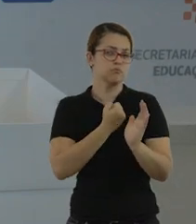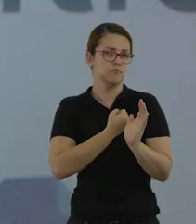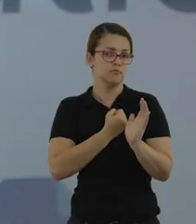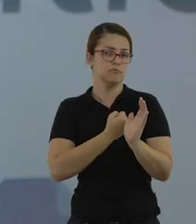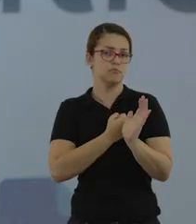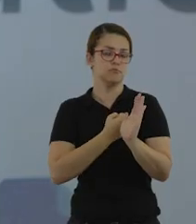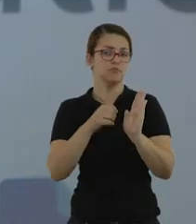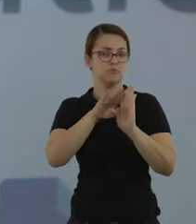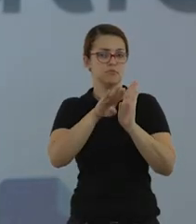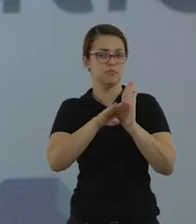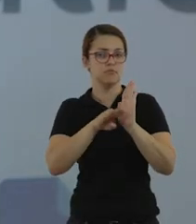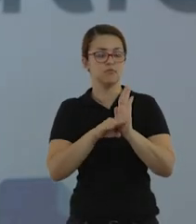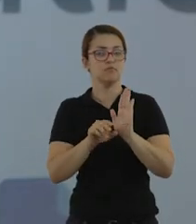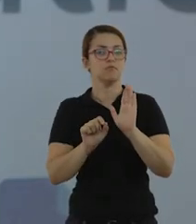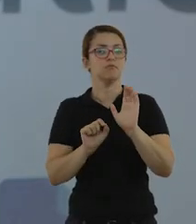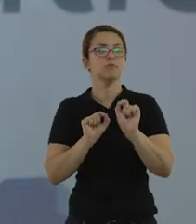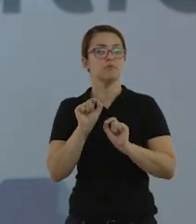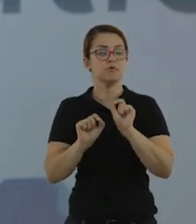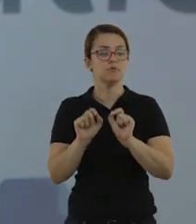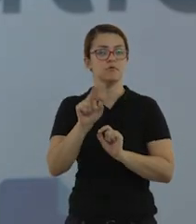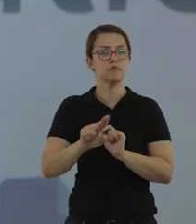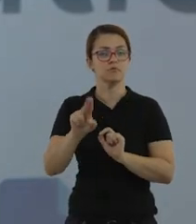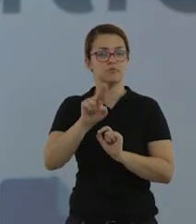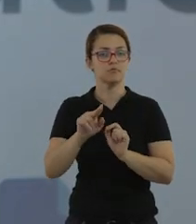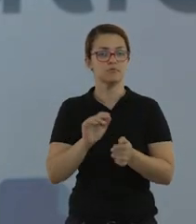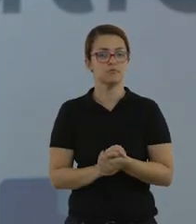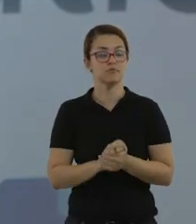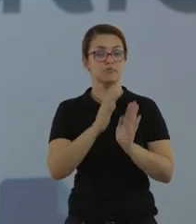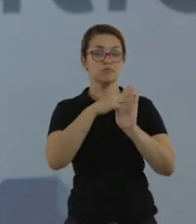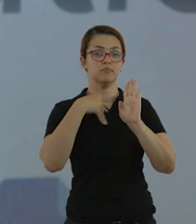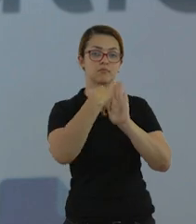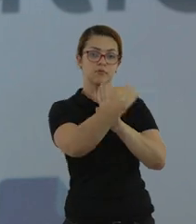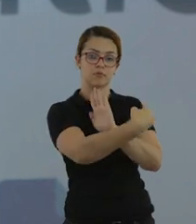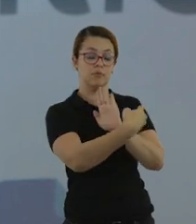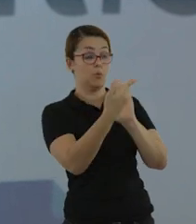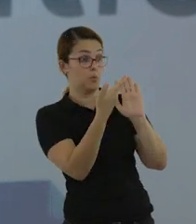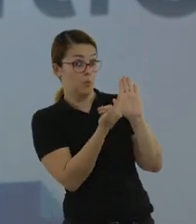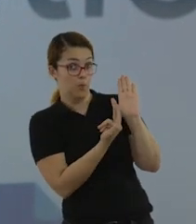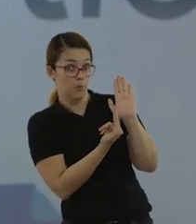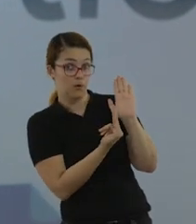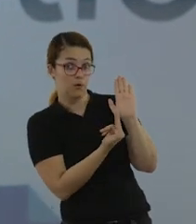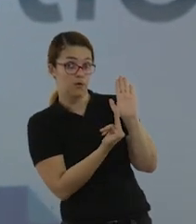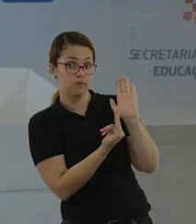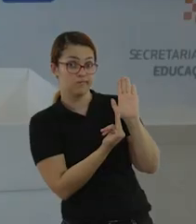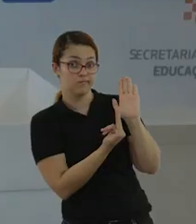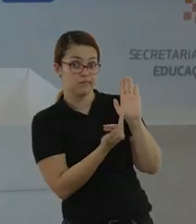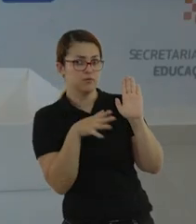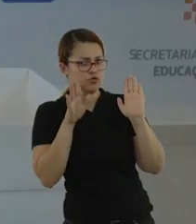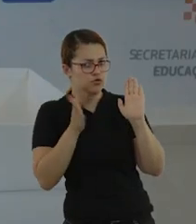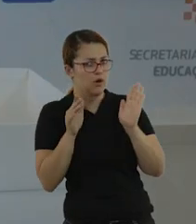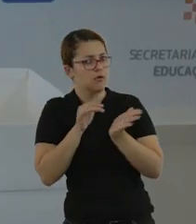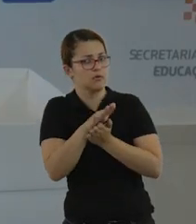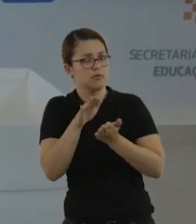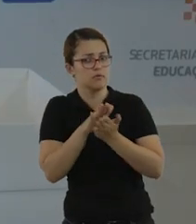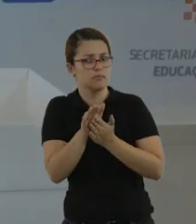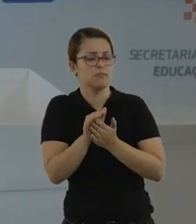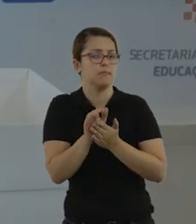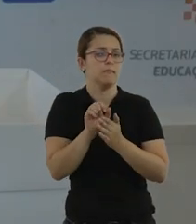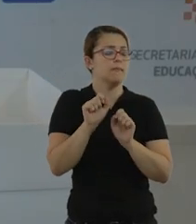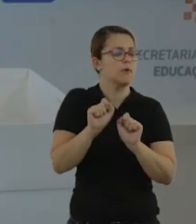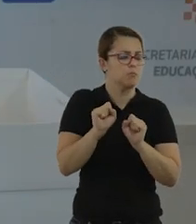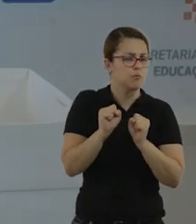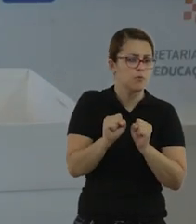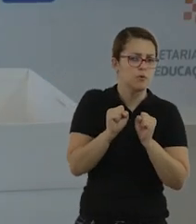decimal. Nós vamos precisar de uma tabela como essa. A minha está impressa, mas vocês